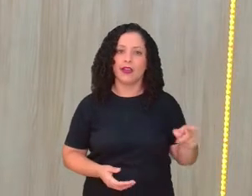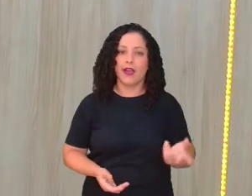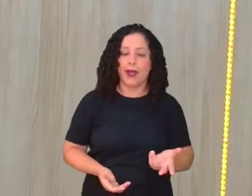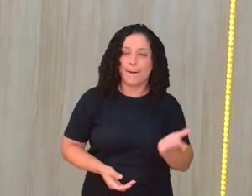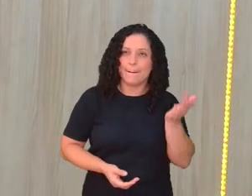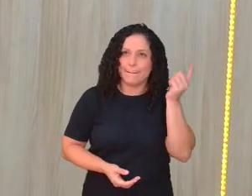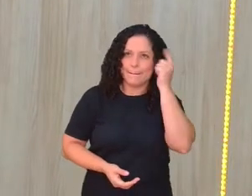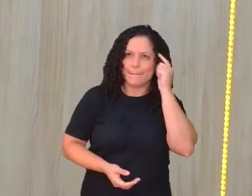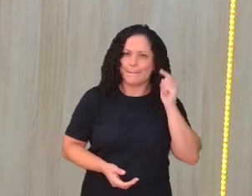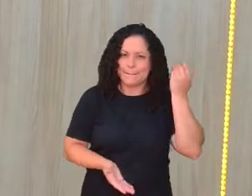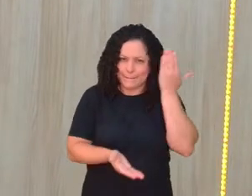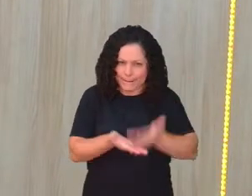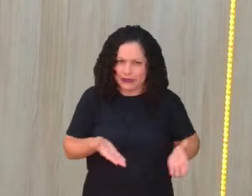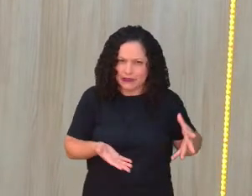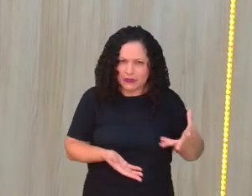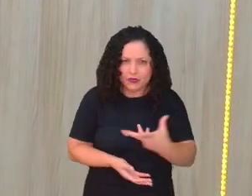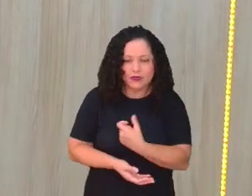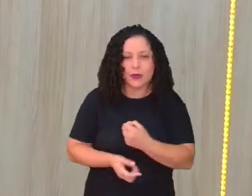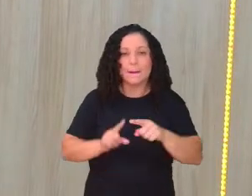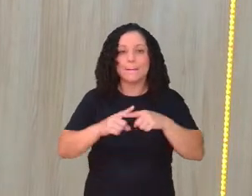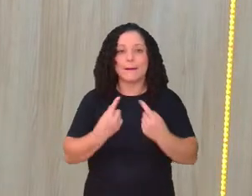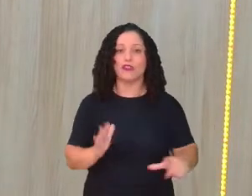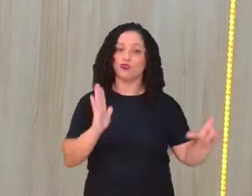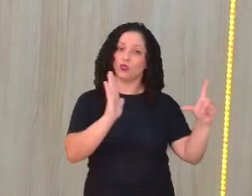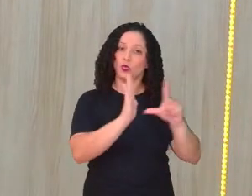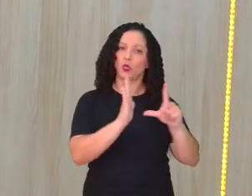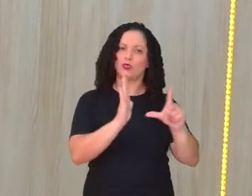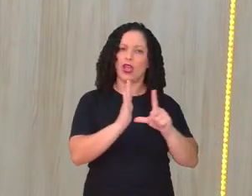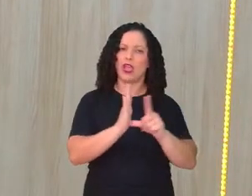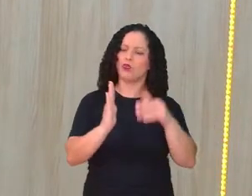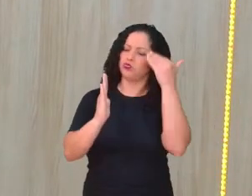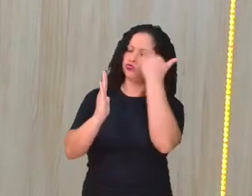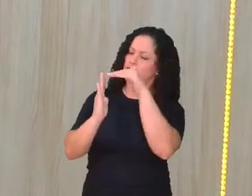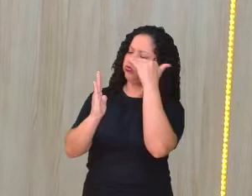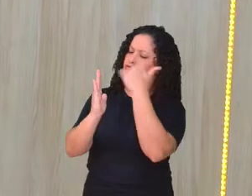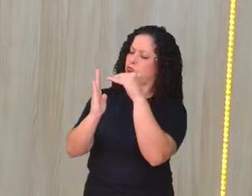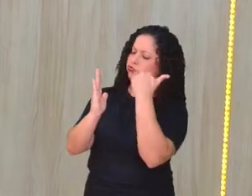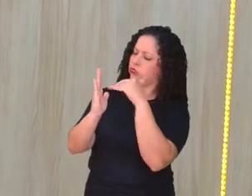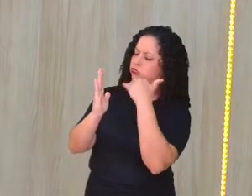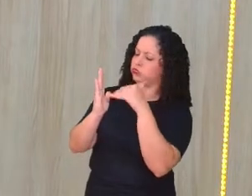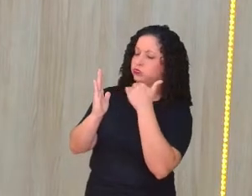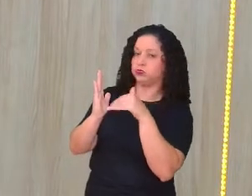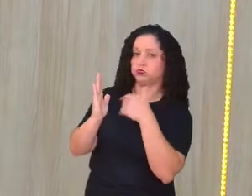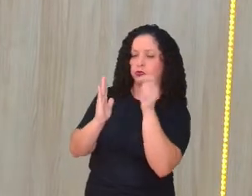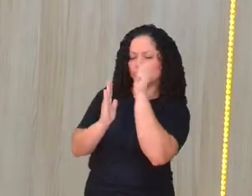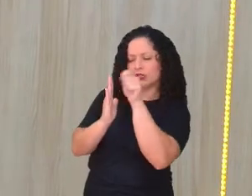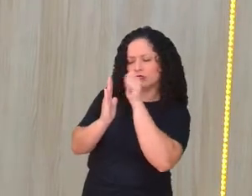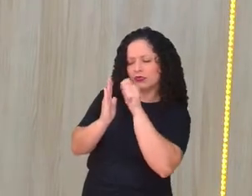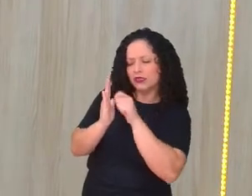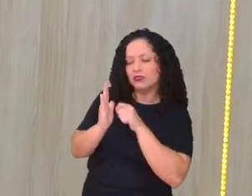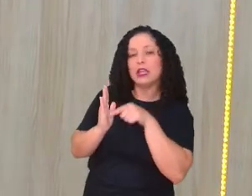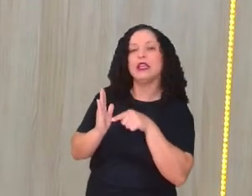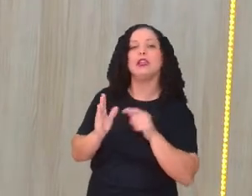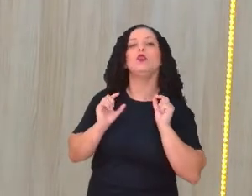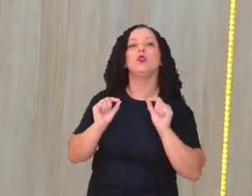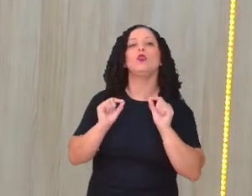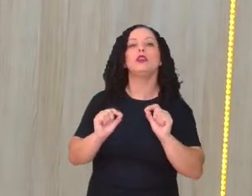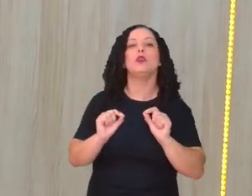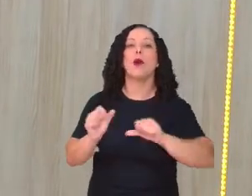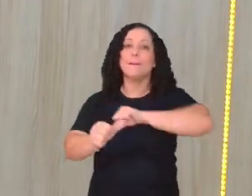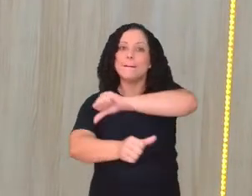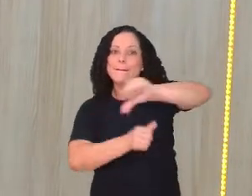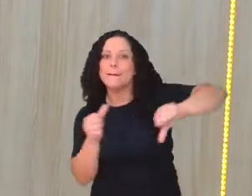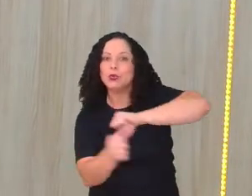né, ele vai defender alguns princípios. Quando ele escreve lá as suas teses, né, ele defende ali uma reforma na igreja.